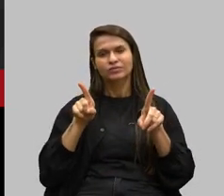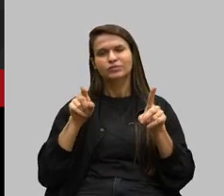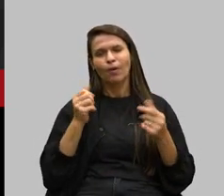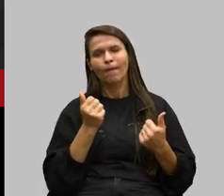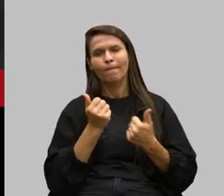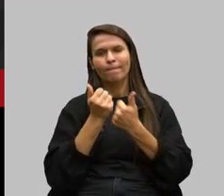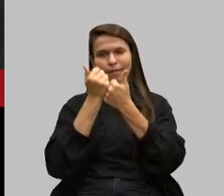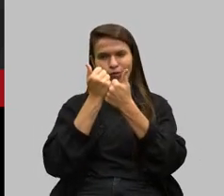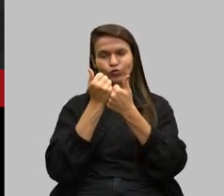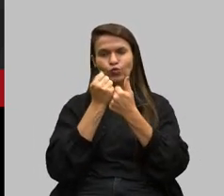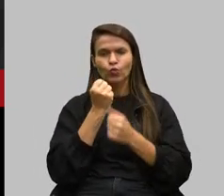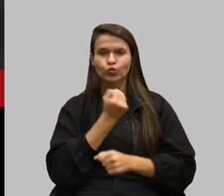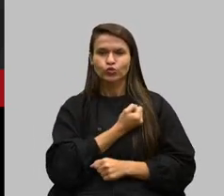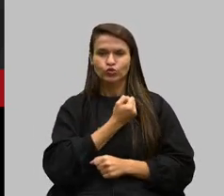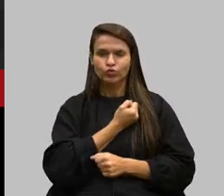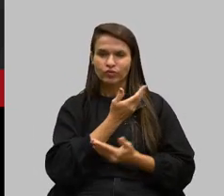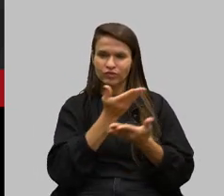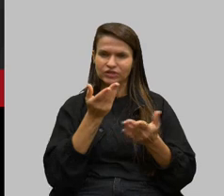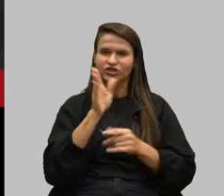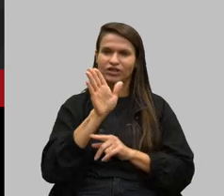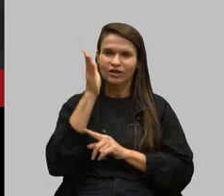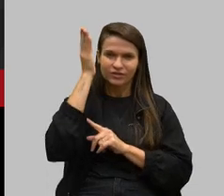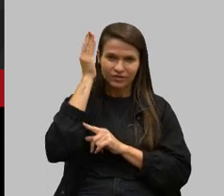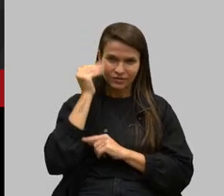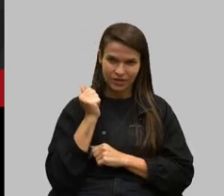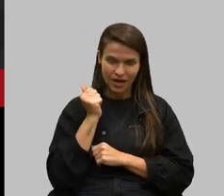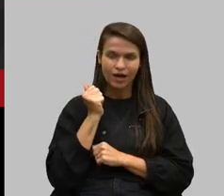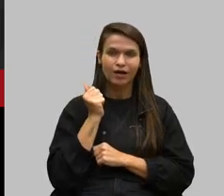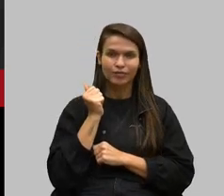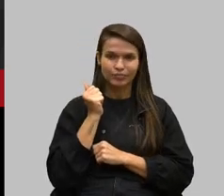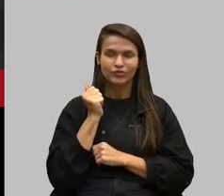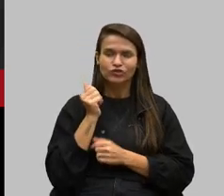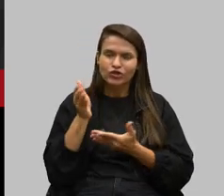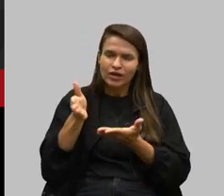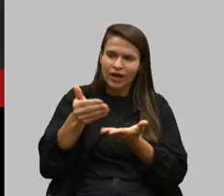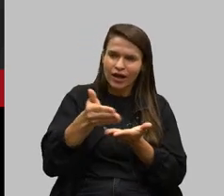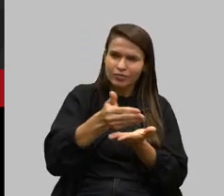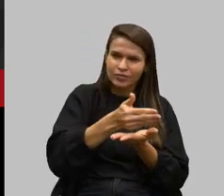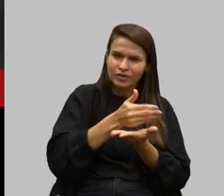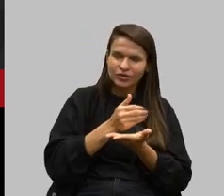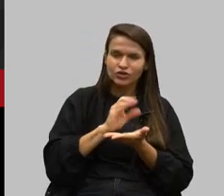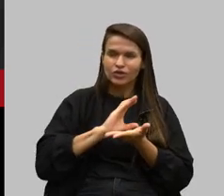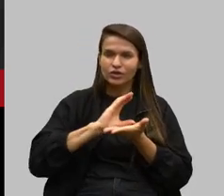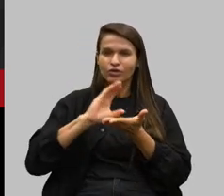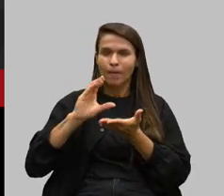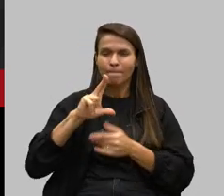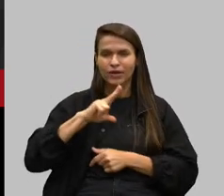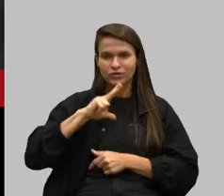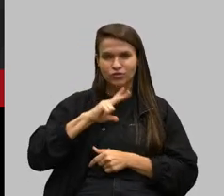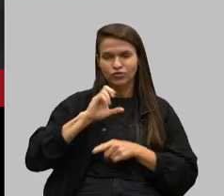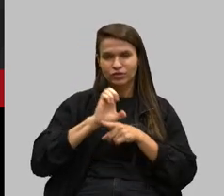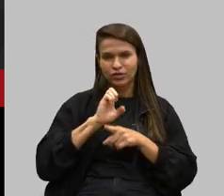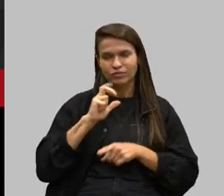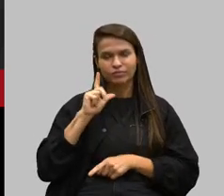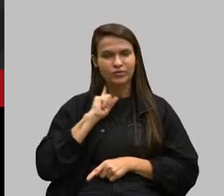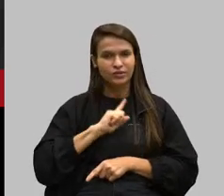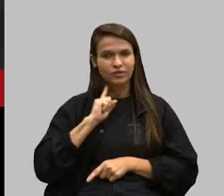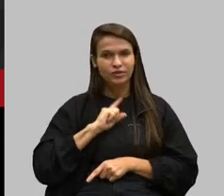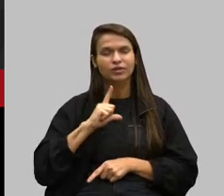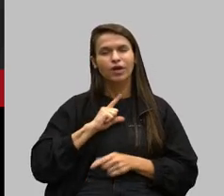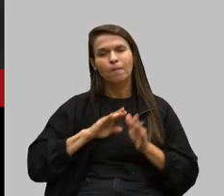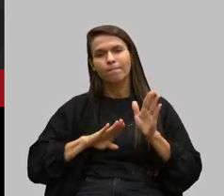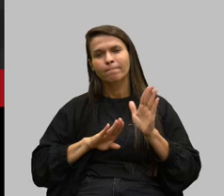com com os números que os senhores já sabem né De captação de recursos privado no estado de Minas Gerais que tem